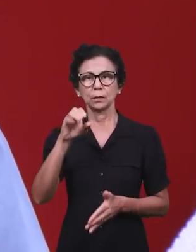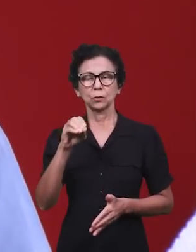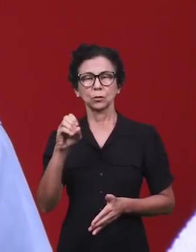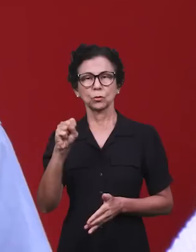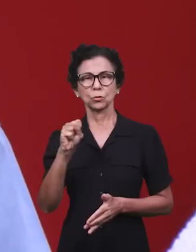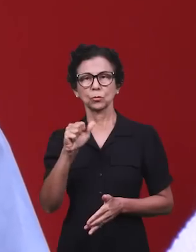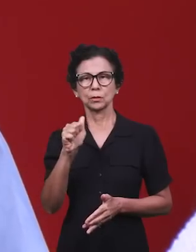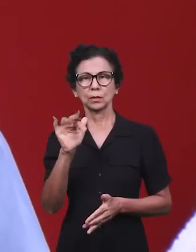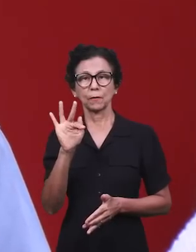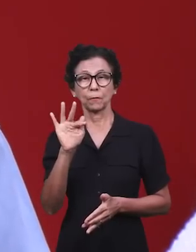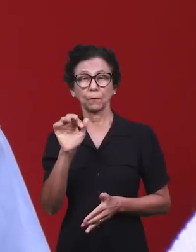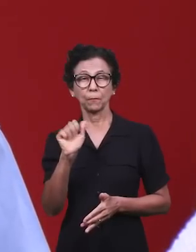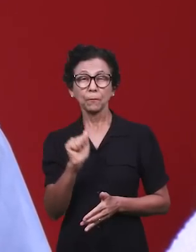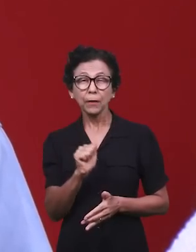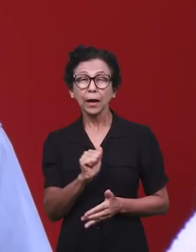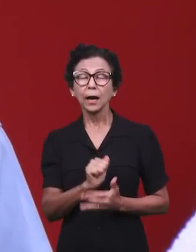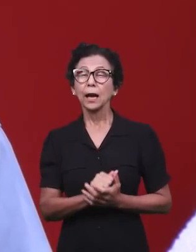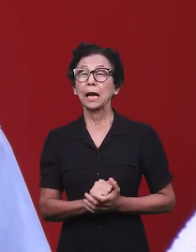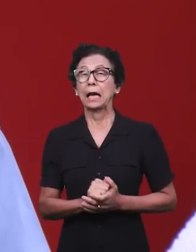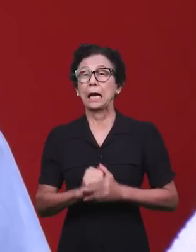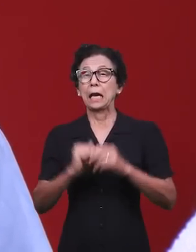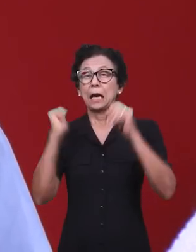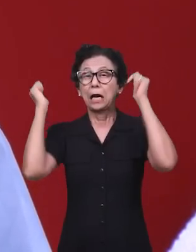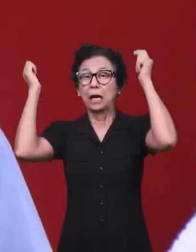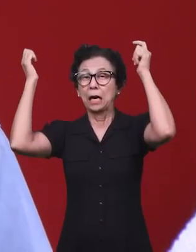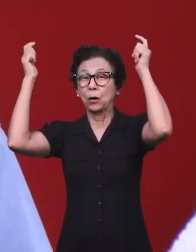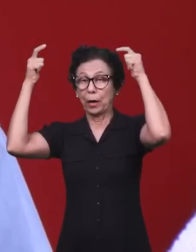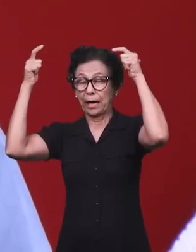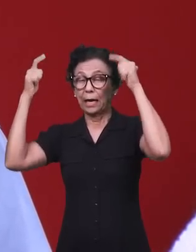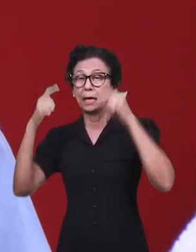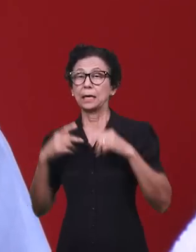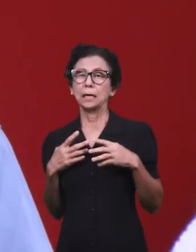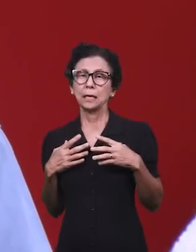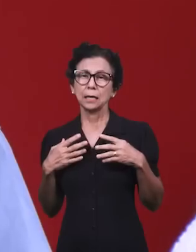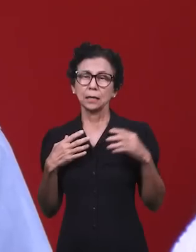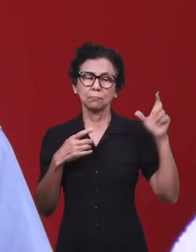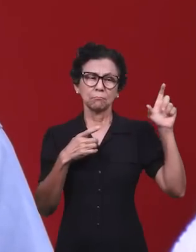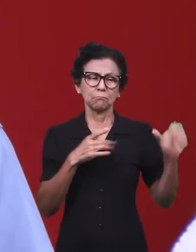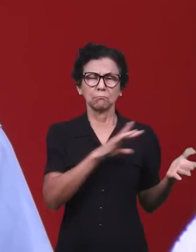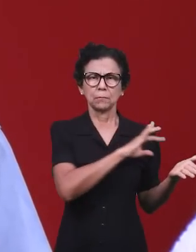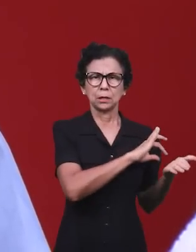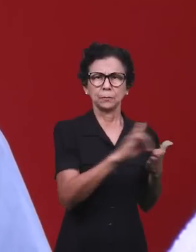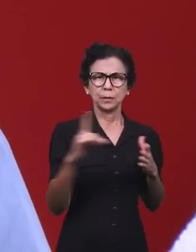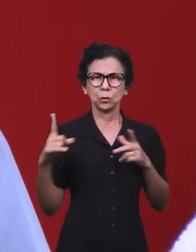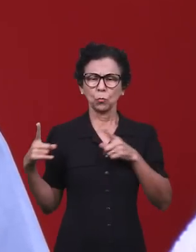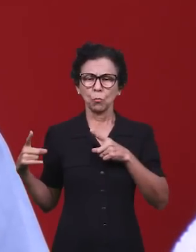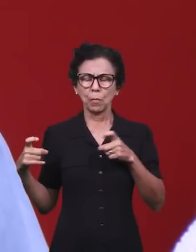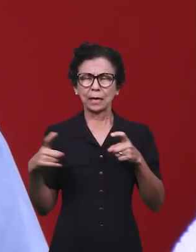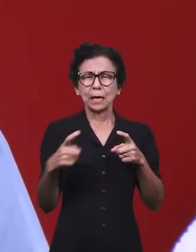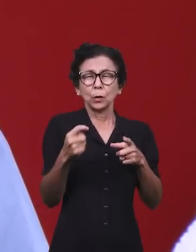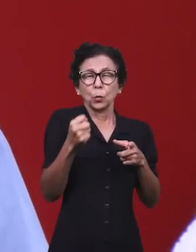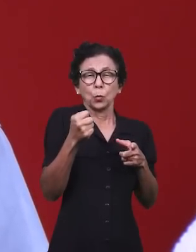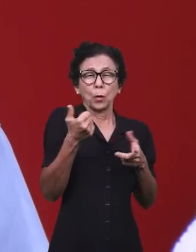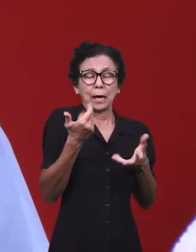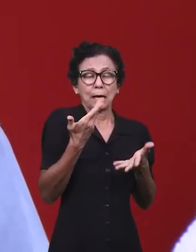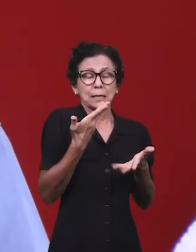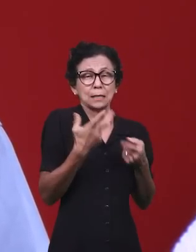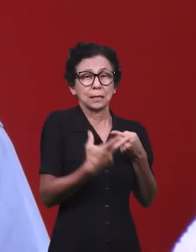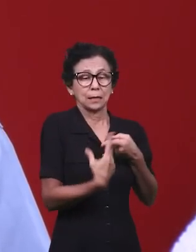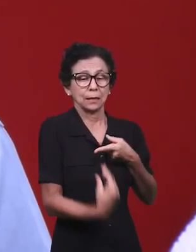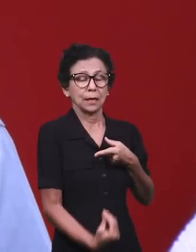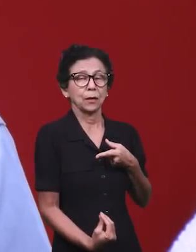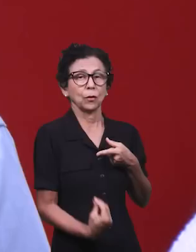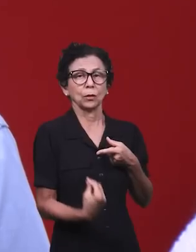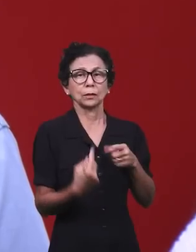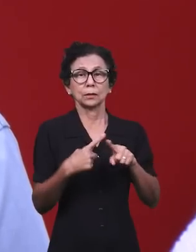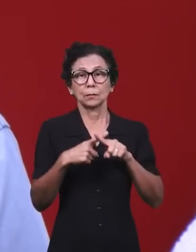perdendo o reino para os amonitas e moabitas, ele pôs o povo para adorar e buscar o Senhor. 2 Crônicas, capítulo 20.